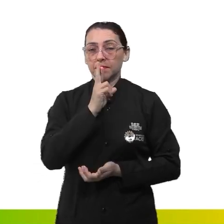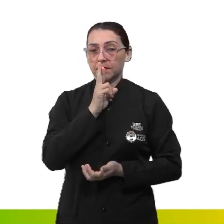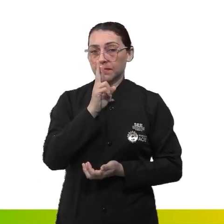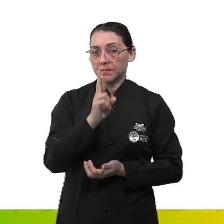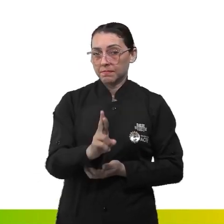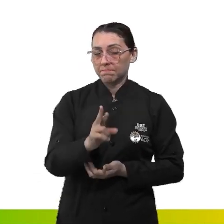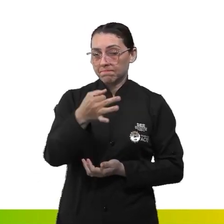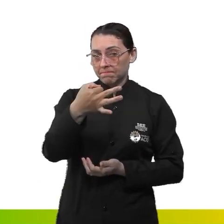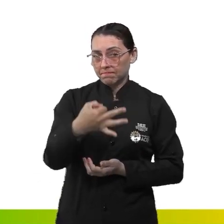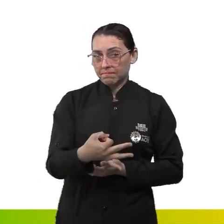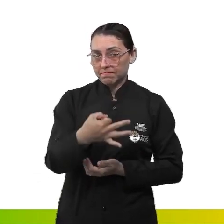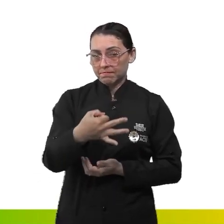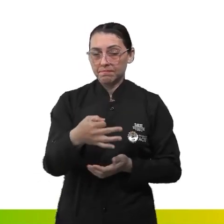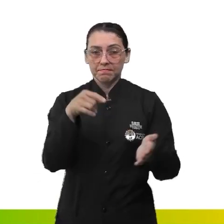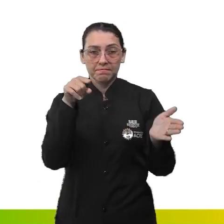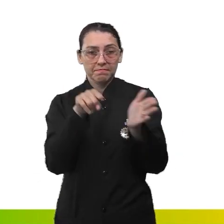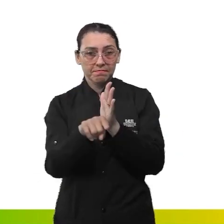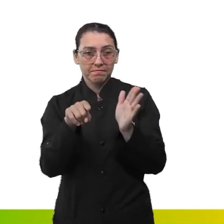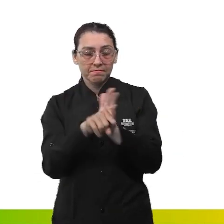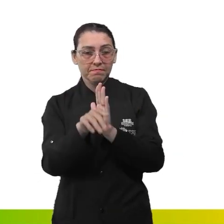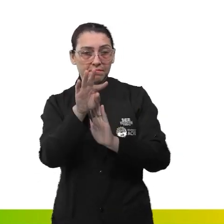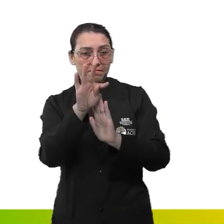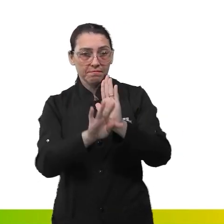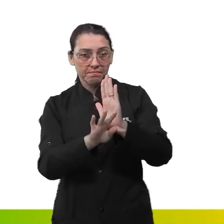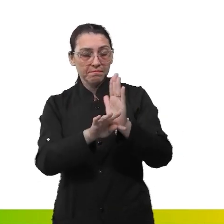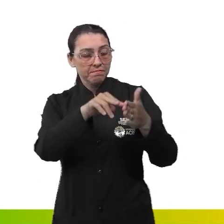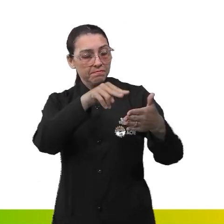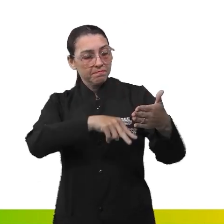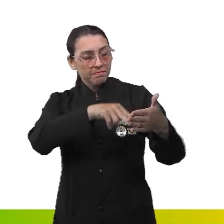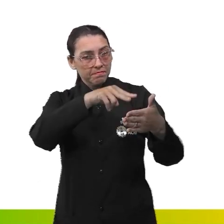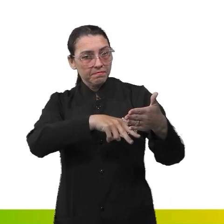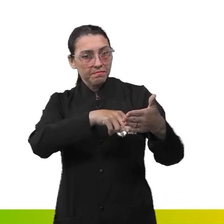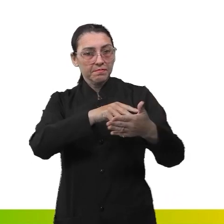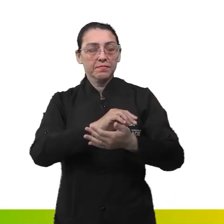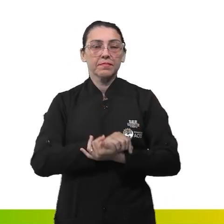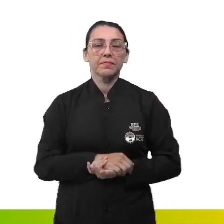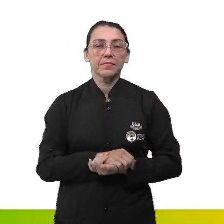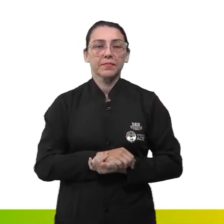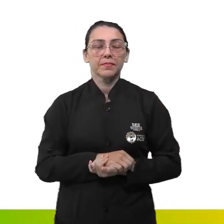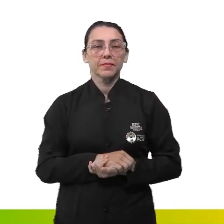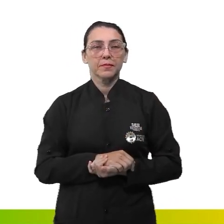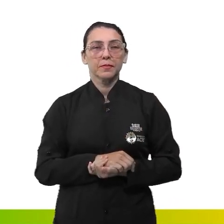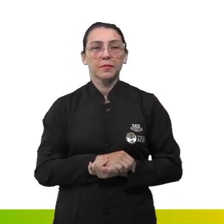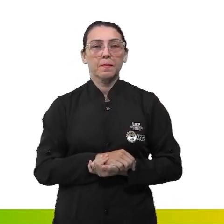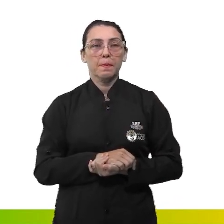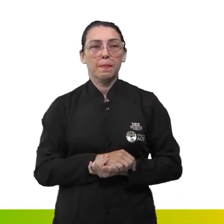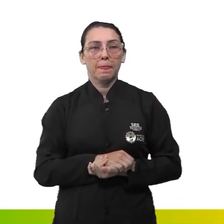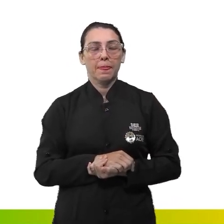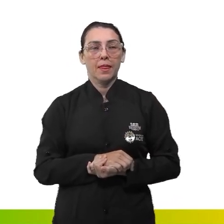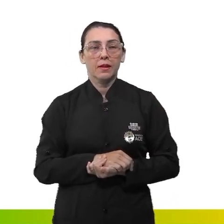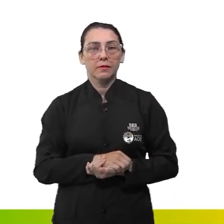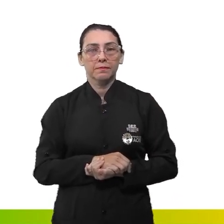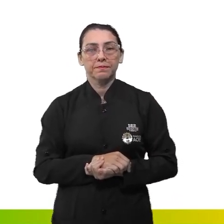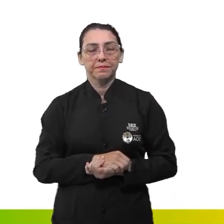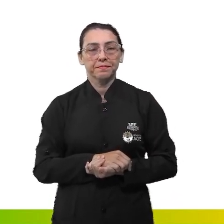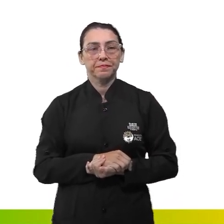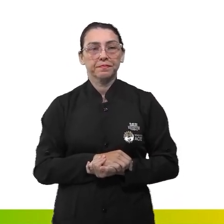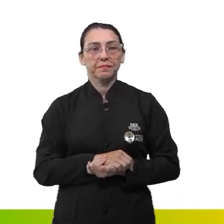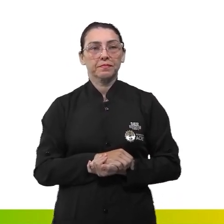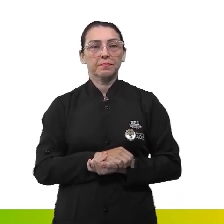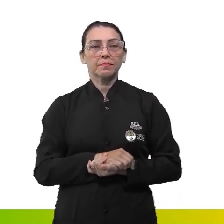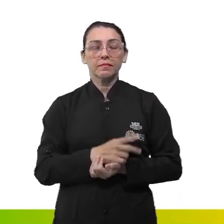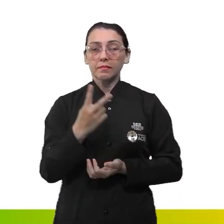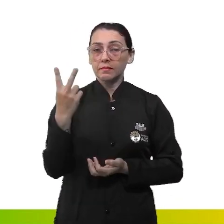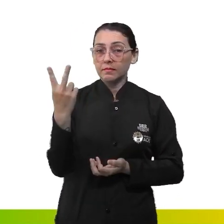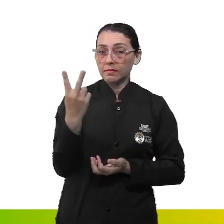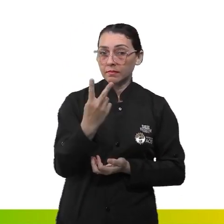resposta adequada diante do texto que nós estamos visualizando, aliás, o enunciado da questão.